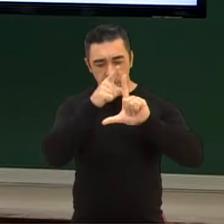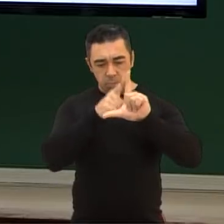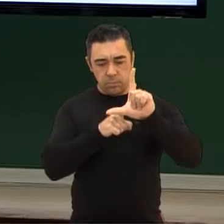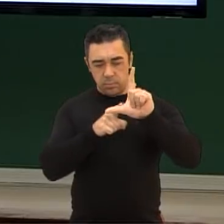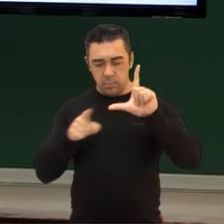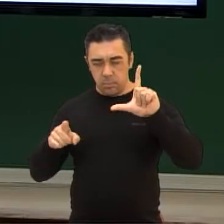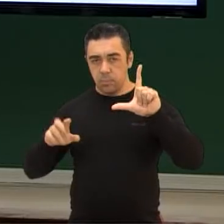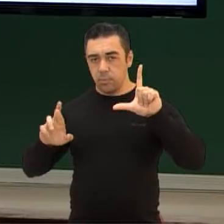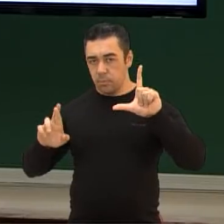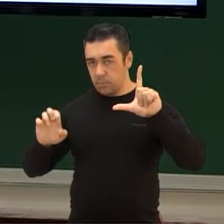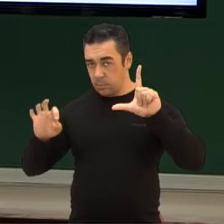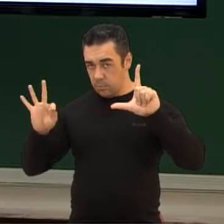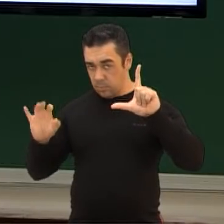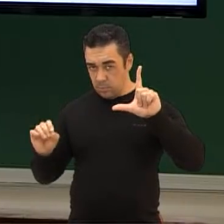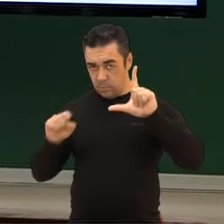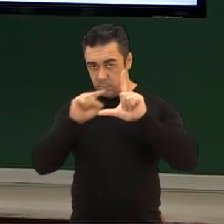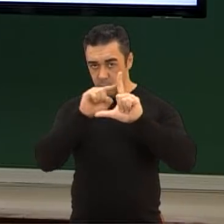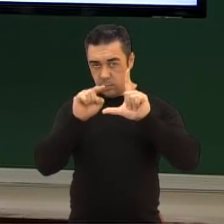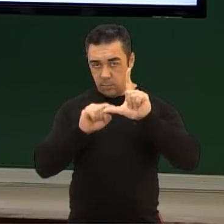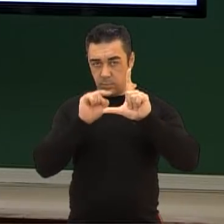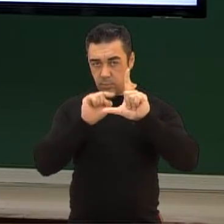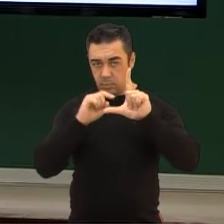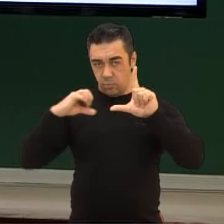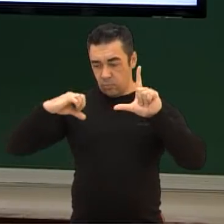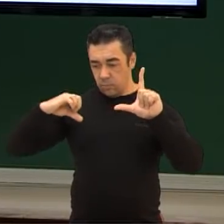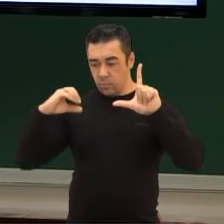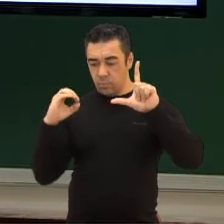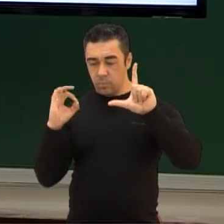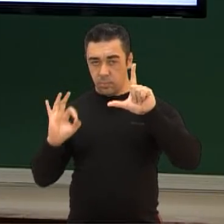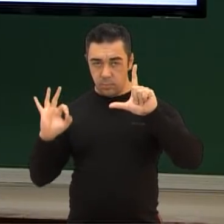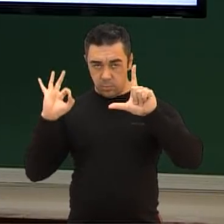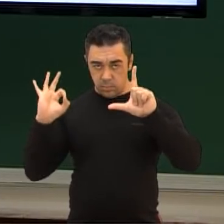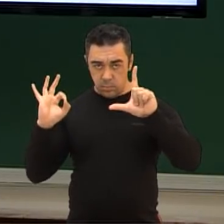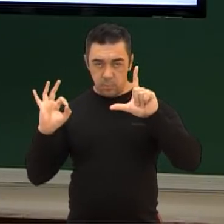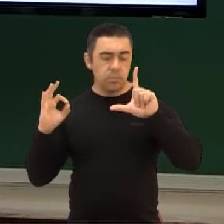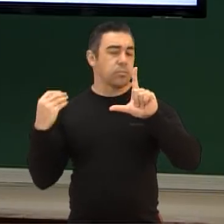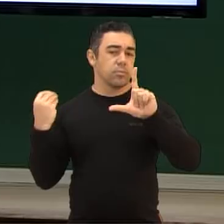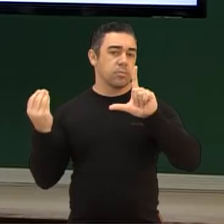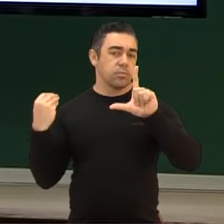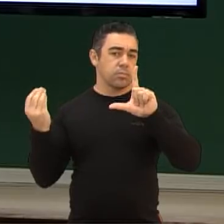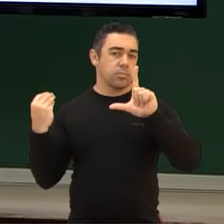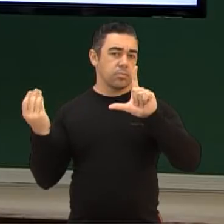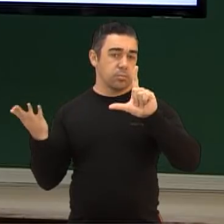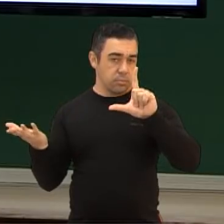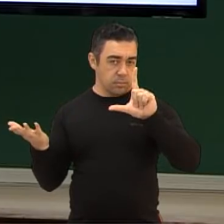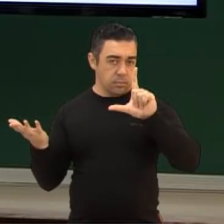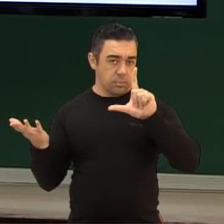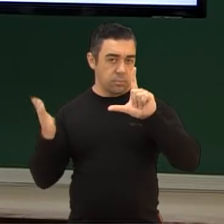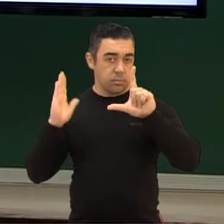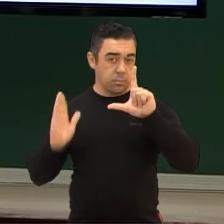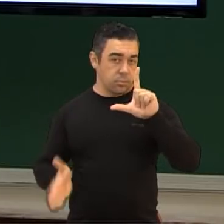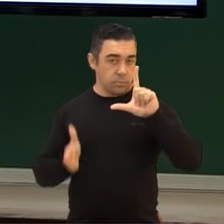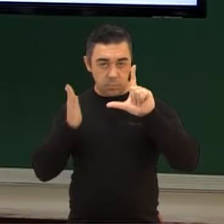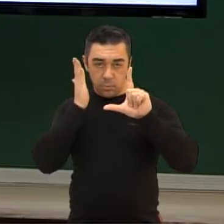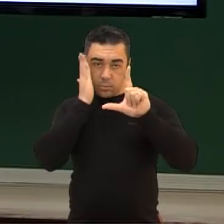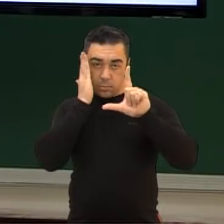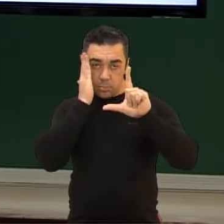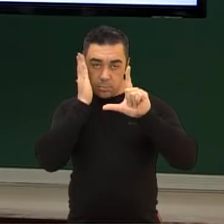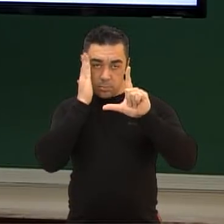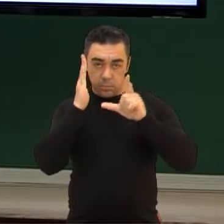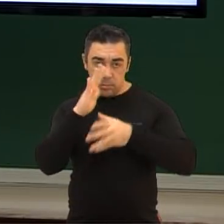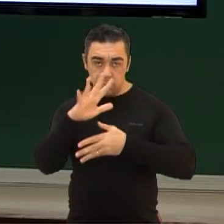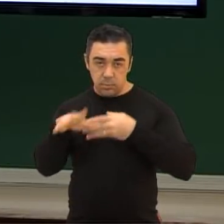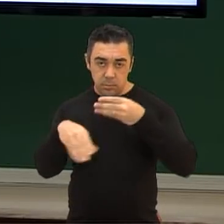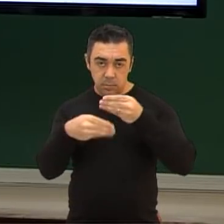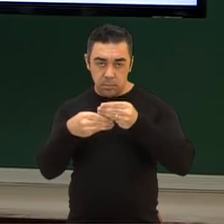ângulo reto de 90 graus. Então, como que nós podemos fazer? O que nós já sabemos? Sabemos